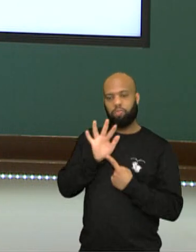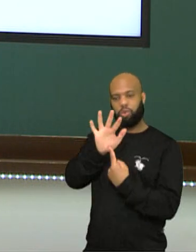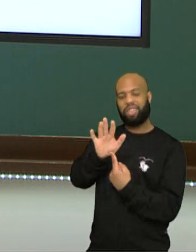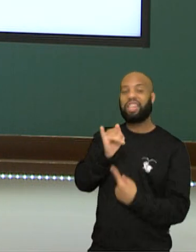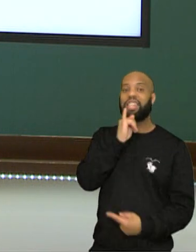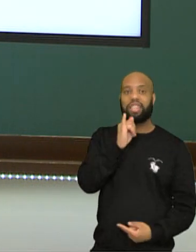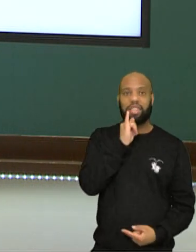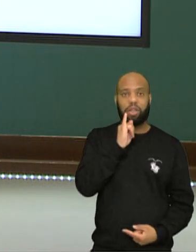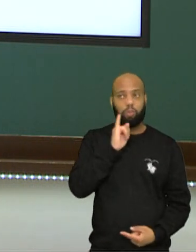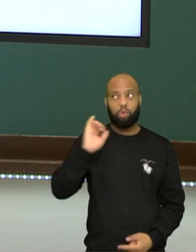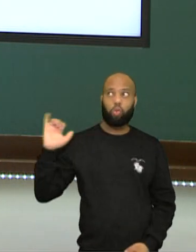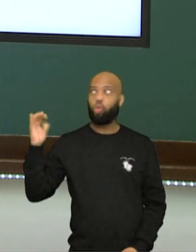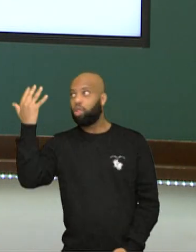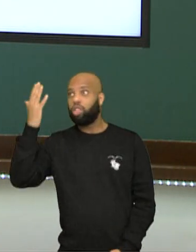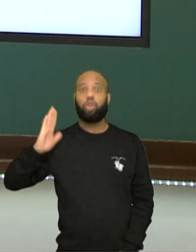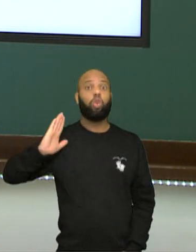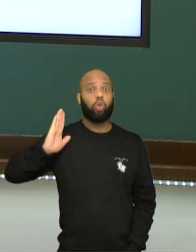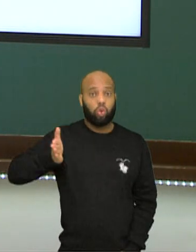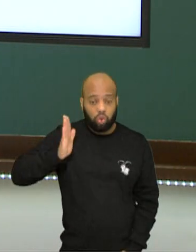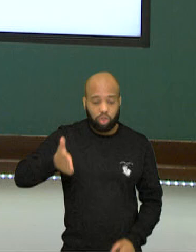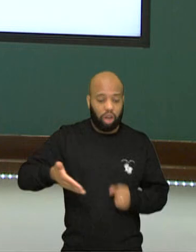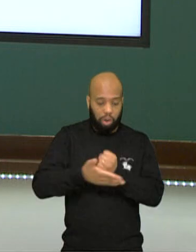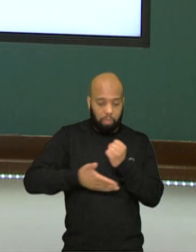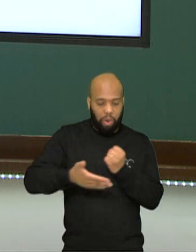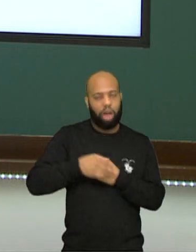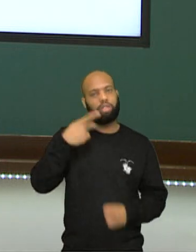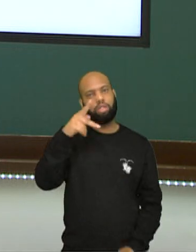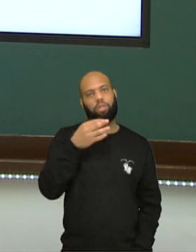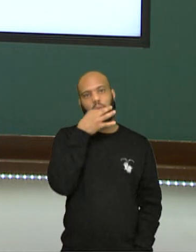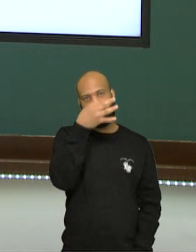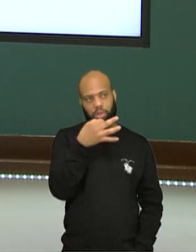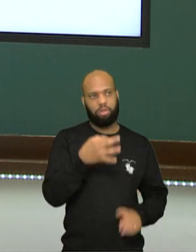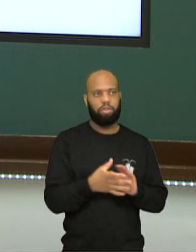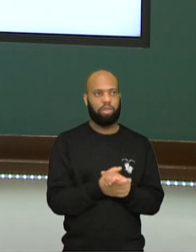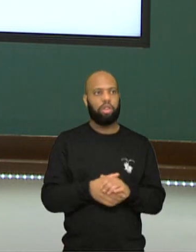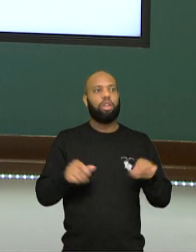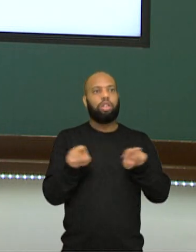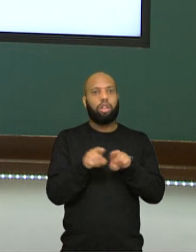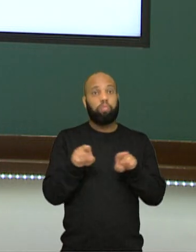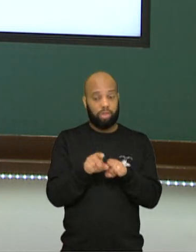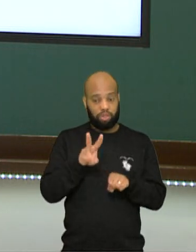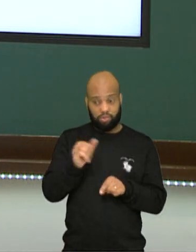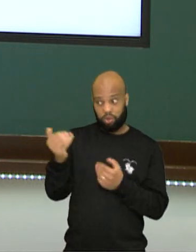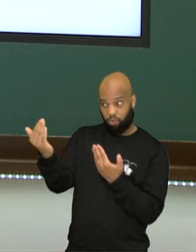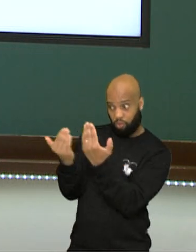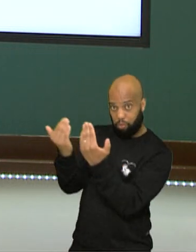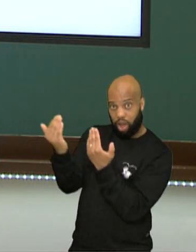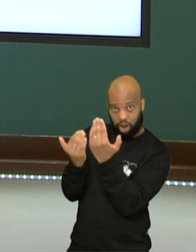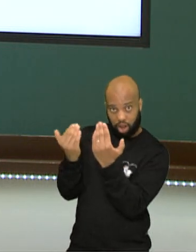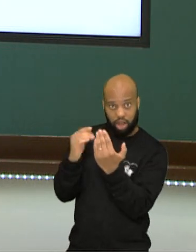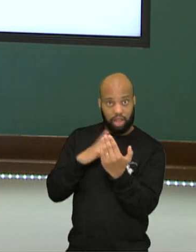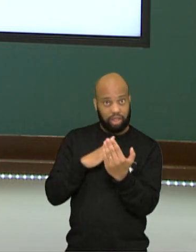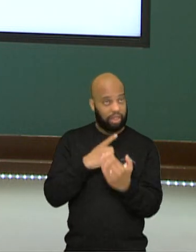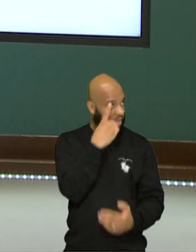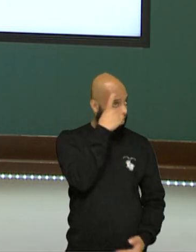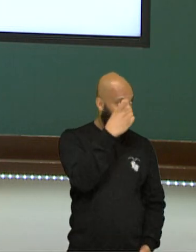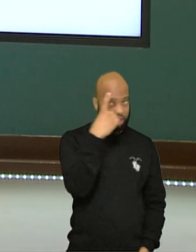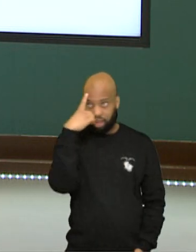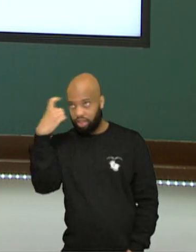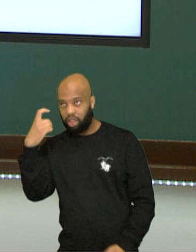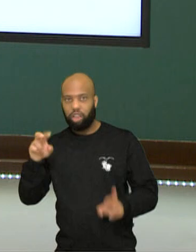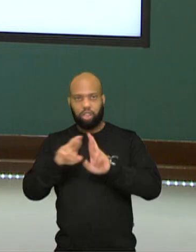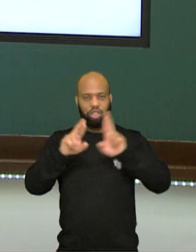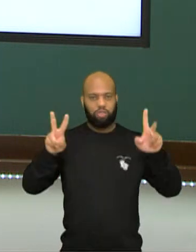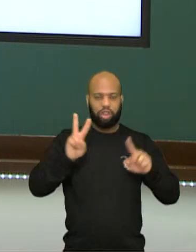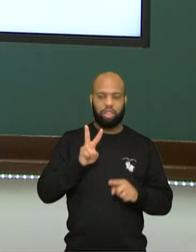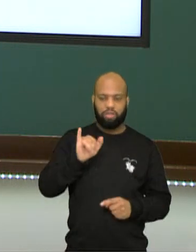situação que já aconteceu para embasar essa opinião, e ainda uma comparação. Duas ideias são apresentadas